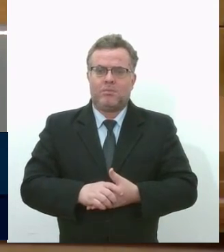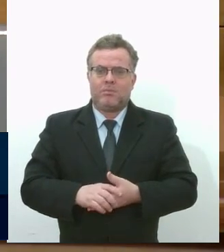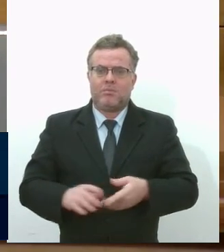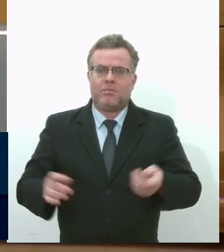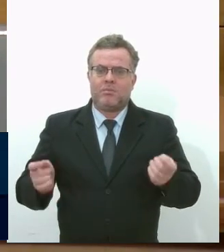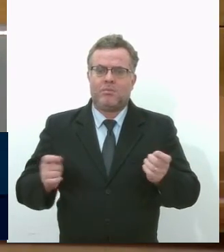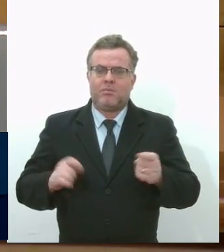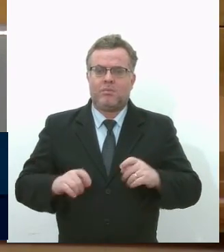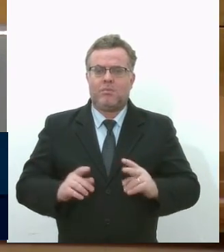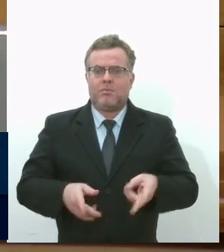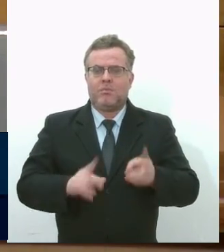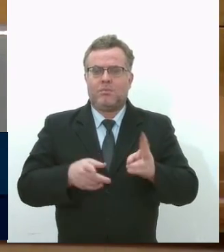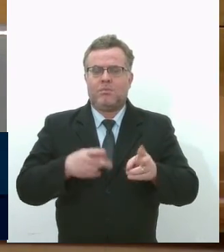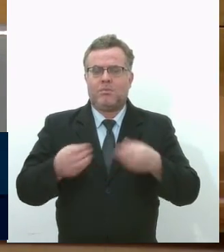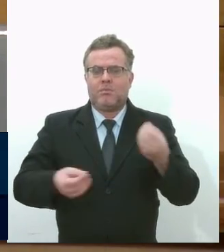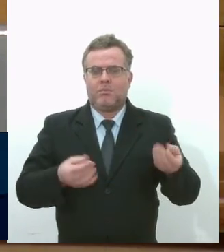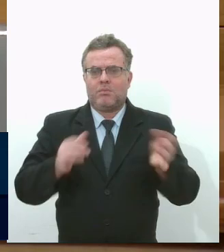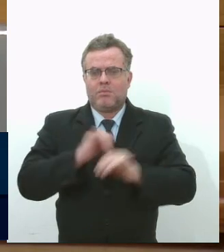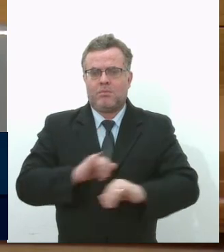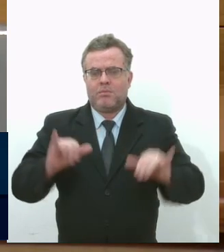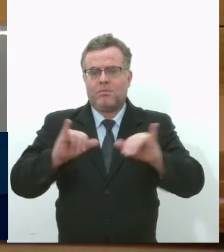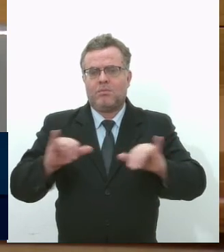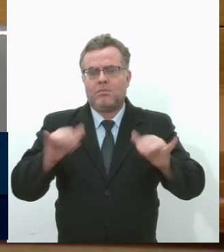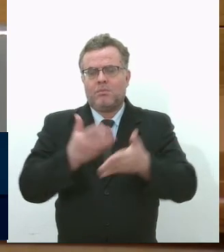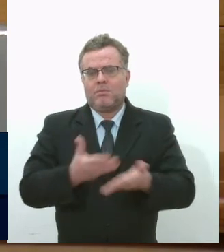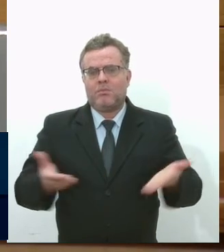E eu quero avisar os colegas deputados